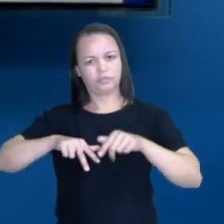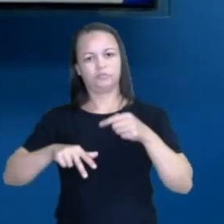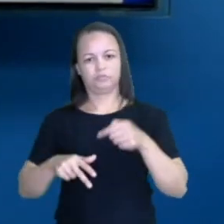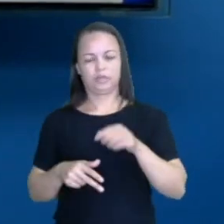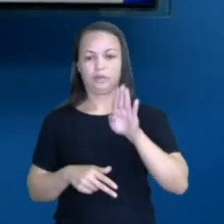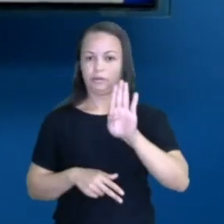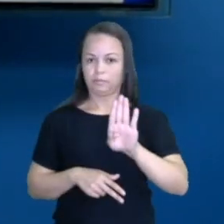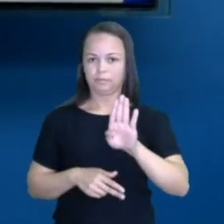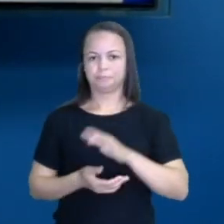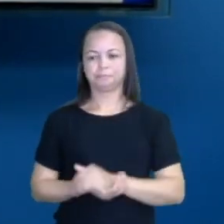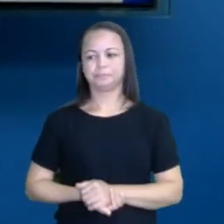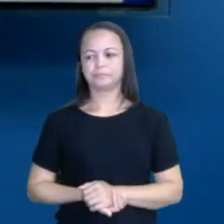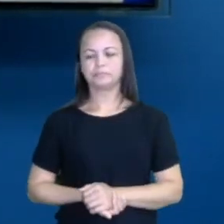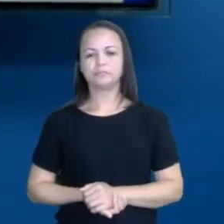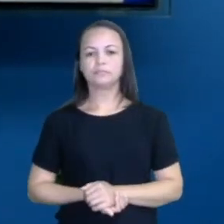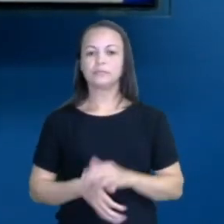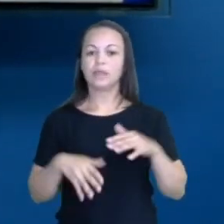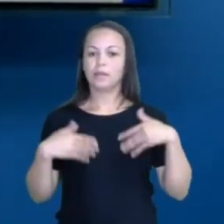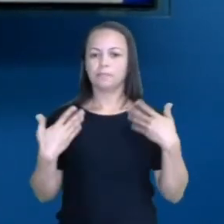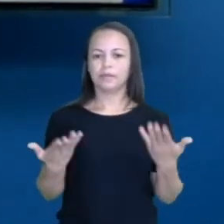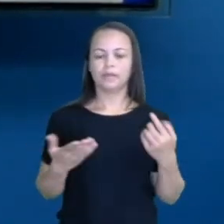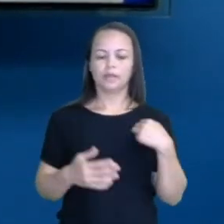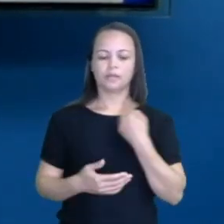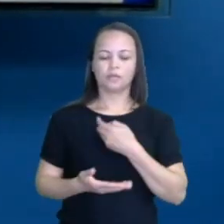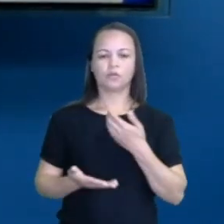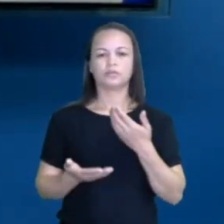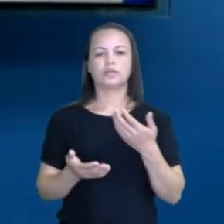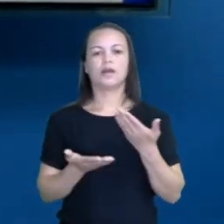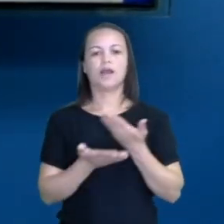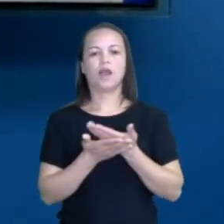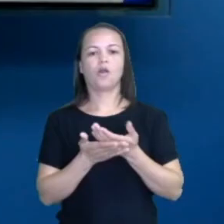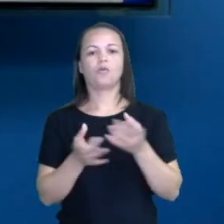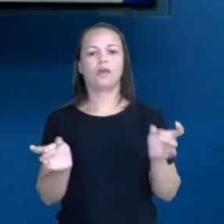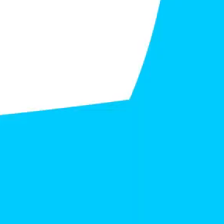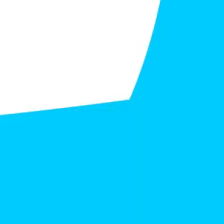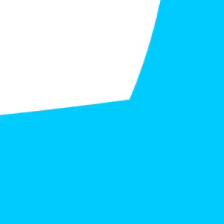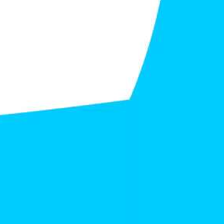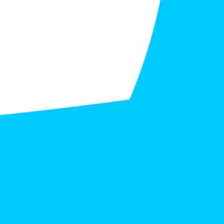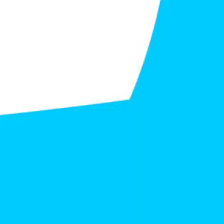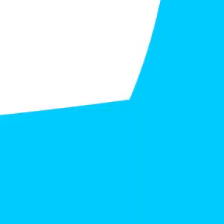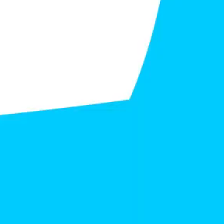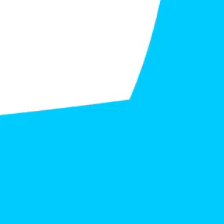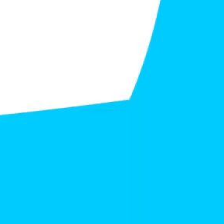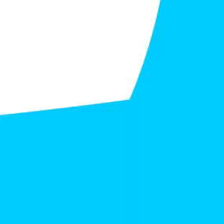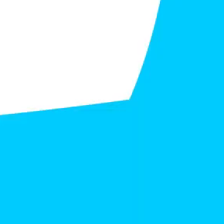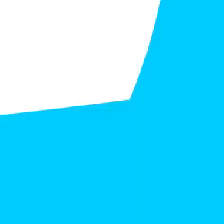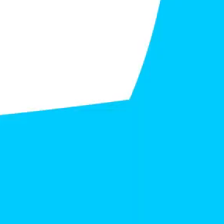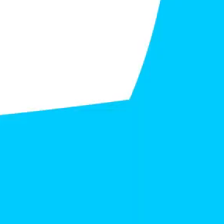Bem, a nossa aula termina por aqui. Espero que vocês tenham gostado.